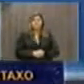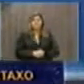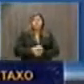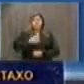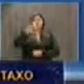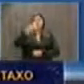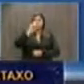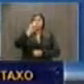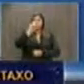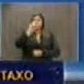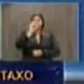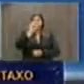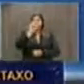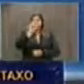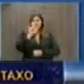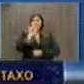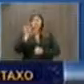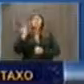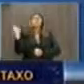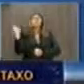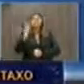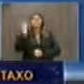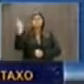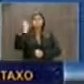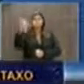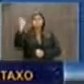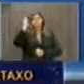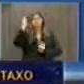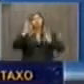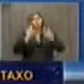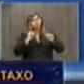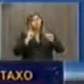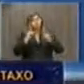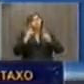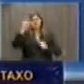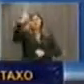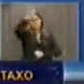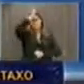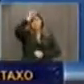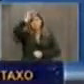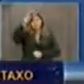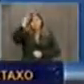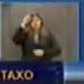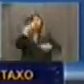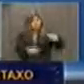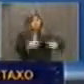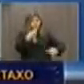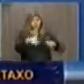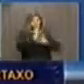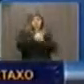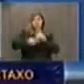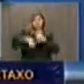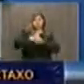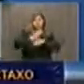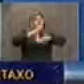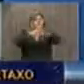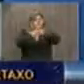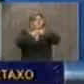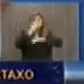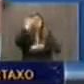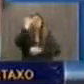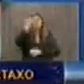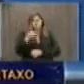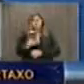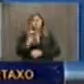Josvaldo, sem dúvida alguma, que é importante, que é fundamental os recursos do município para investimento em política e social na nossa capital. Não tenho a menor dúvida